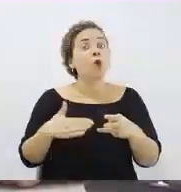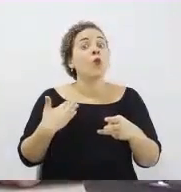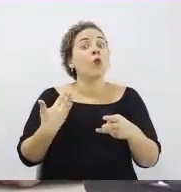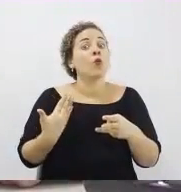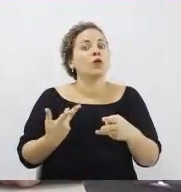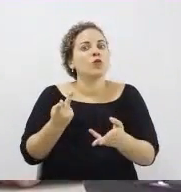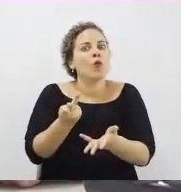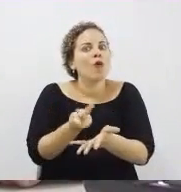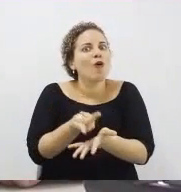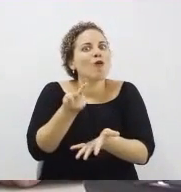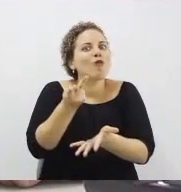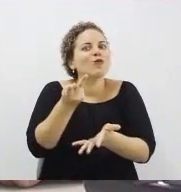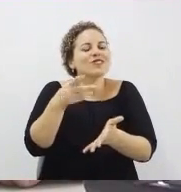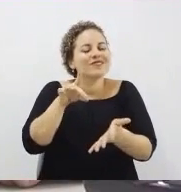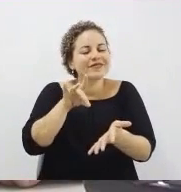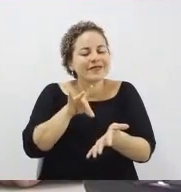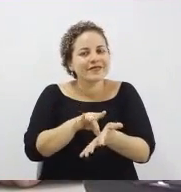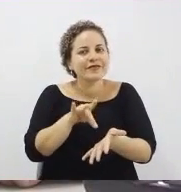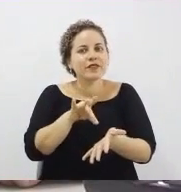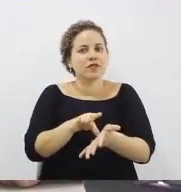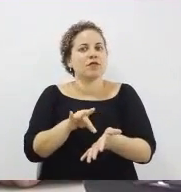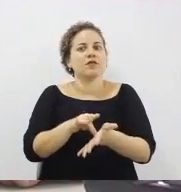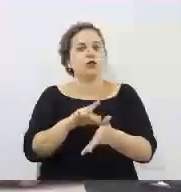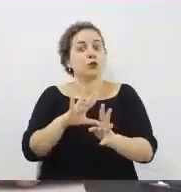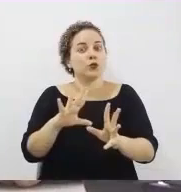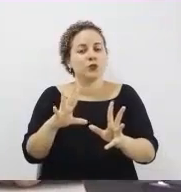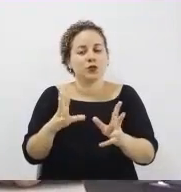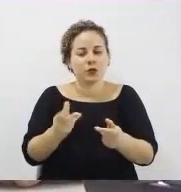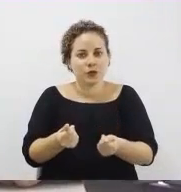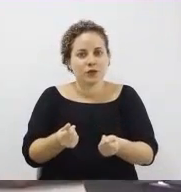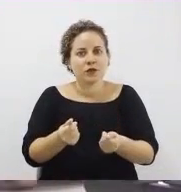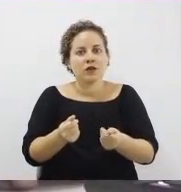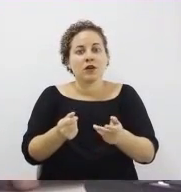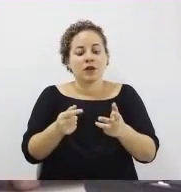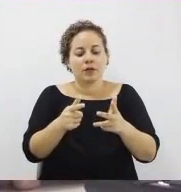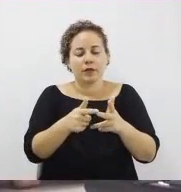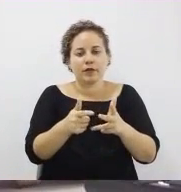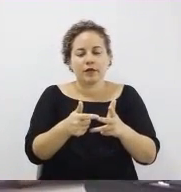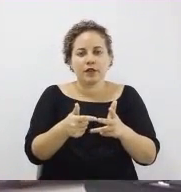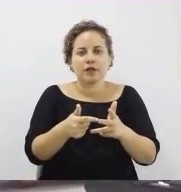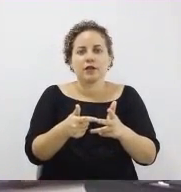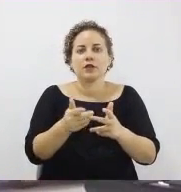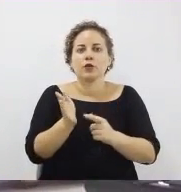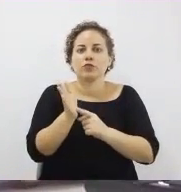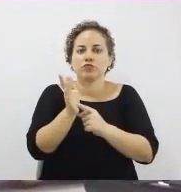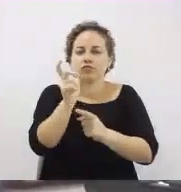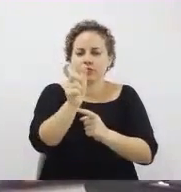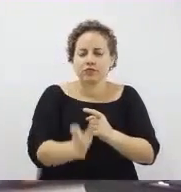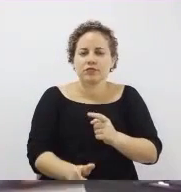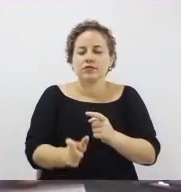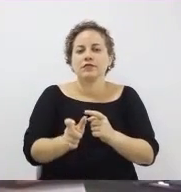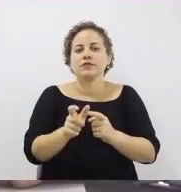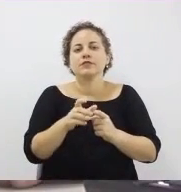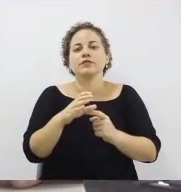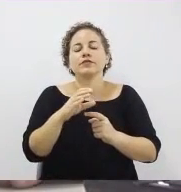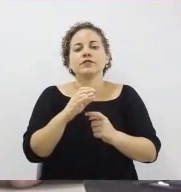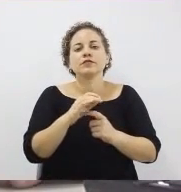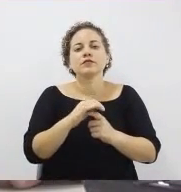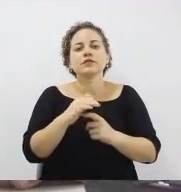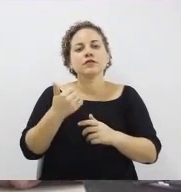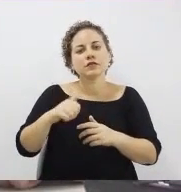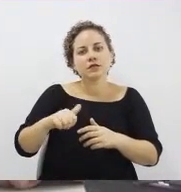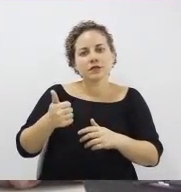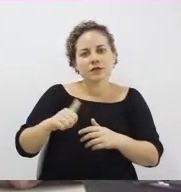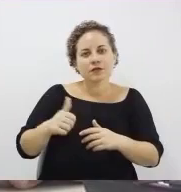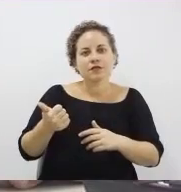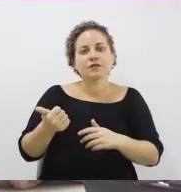da execução da operação para atender os clientes. Pode ser citado aqui a habilidade